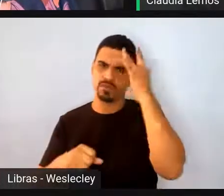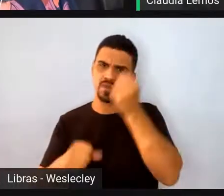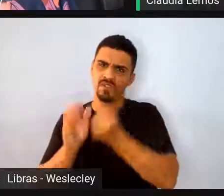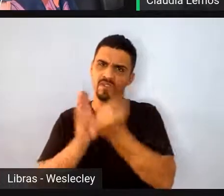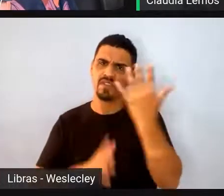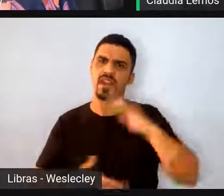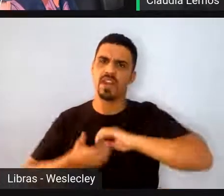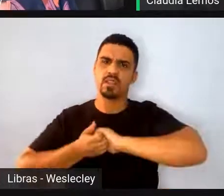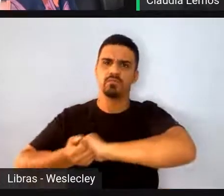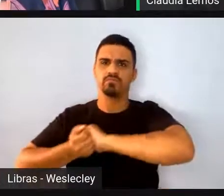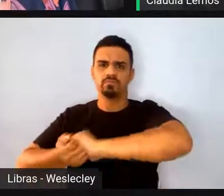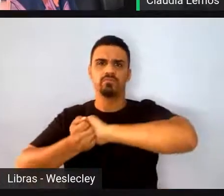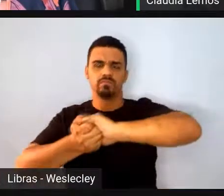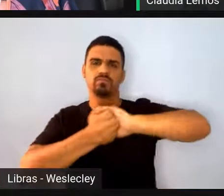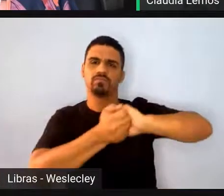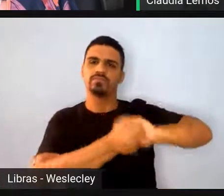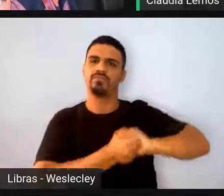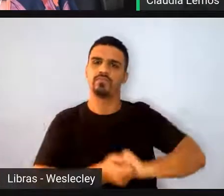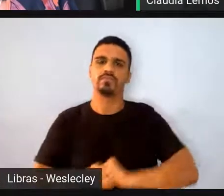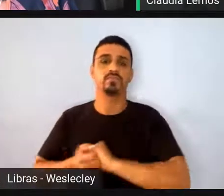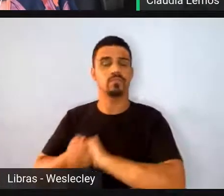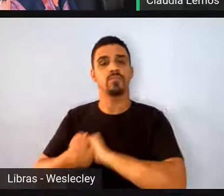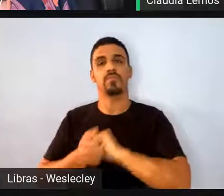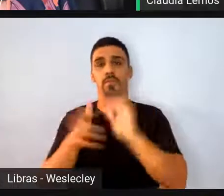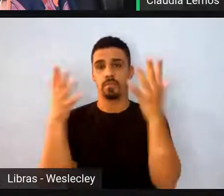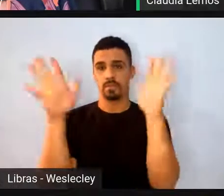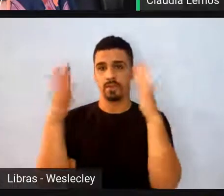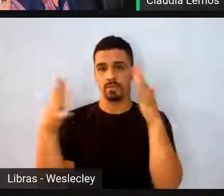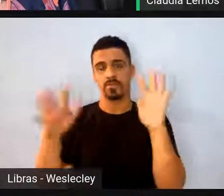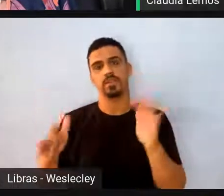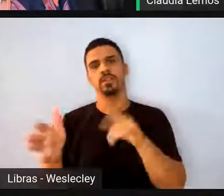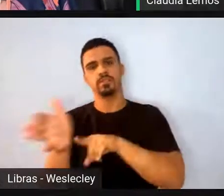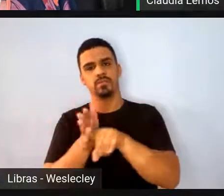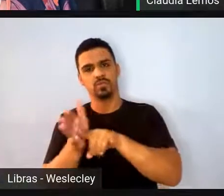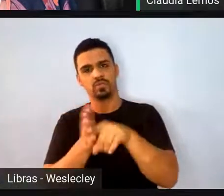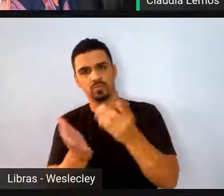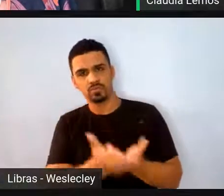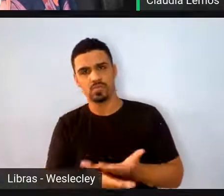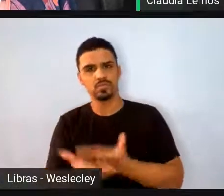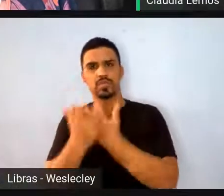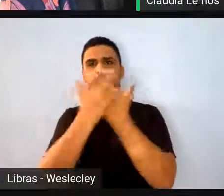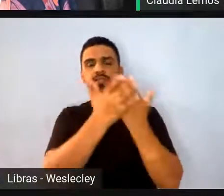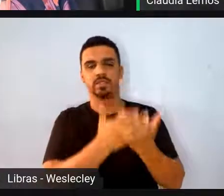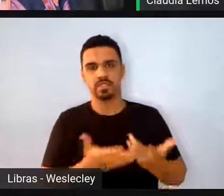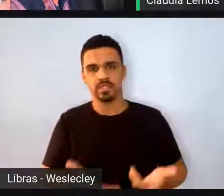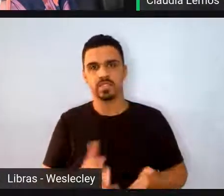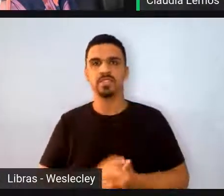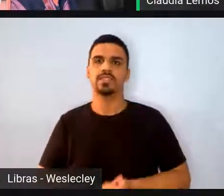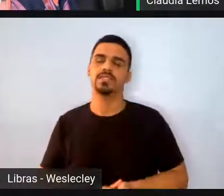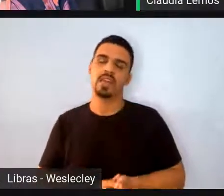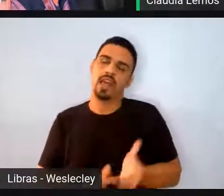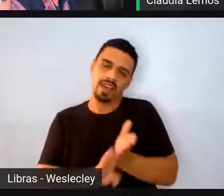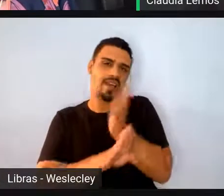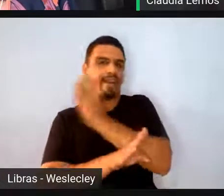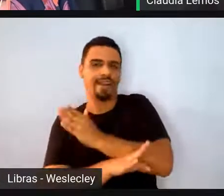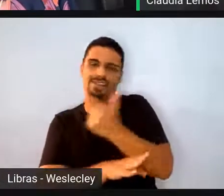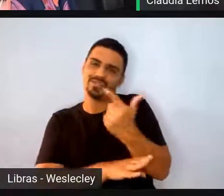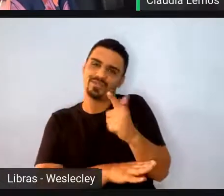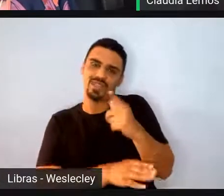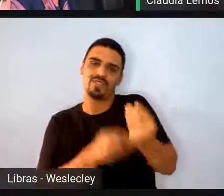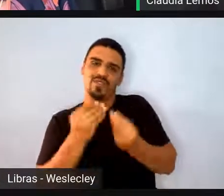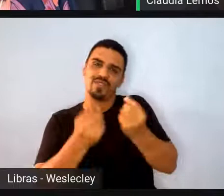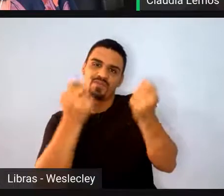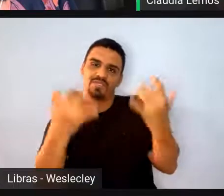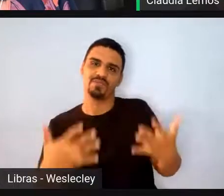pelo trabalho. Depois você dá uma olhada lá nos comentários, né? Que, claro que enquanto você estava falando não teve tempo.